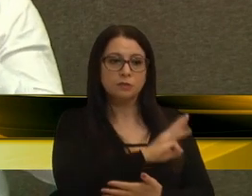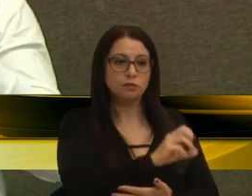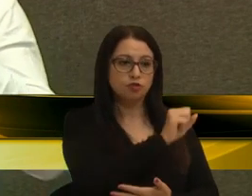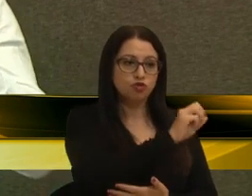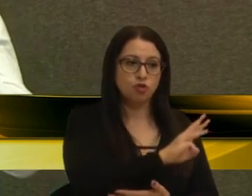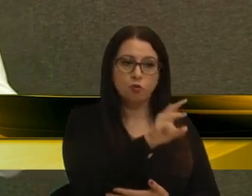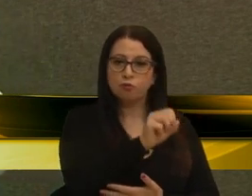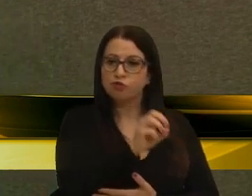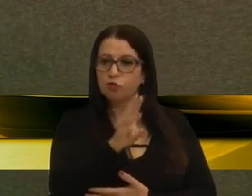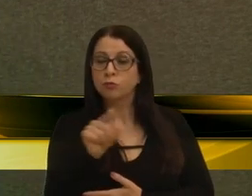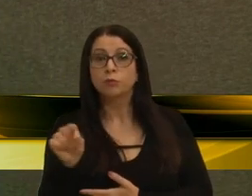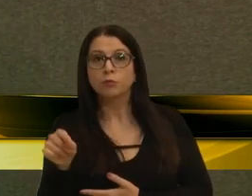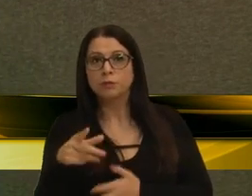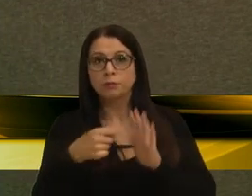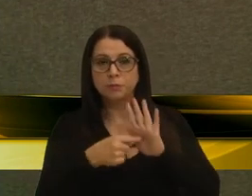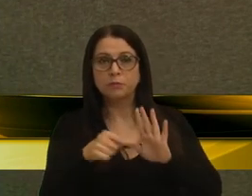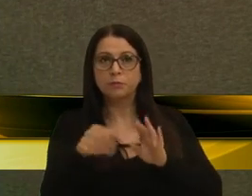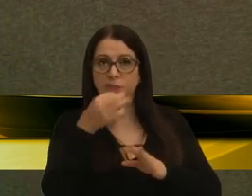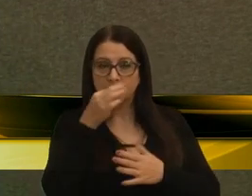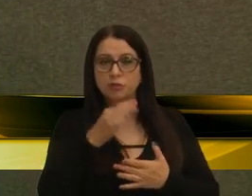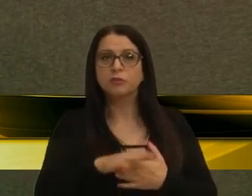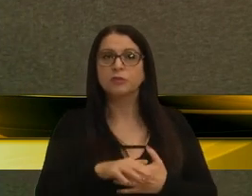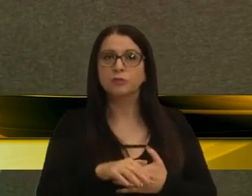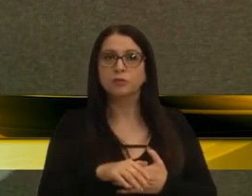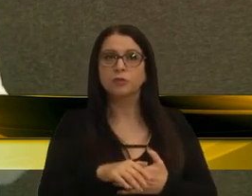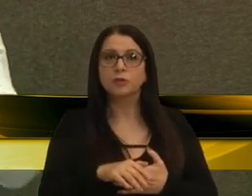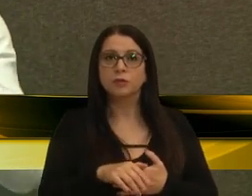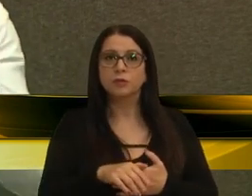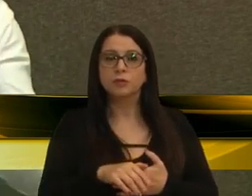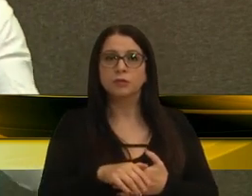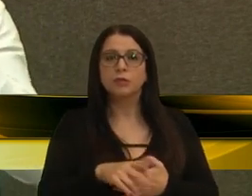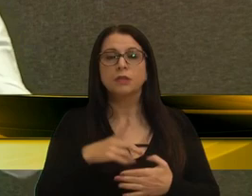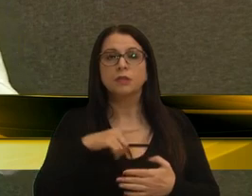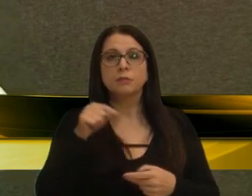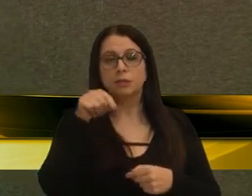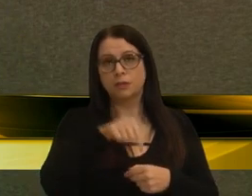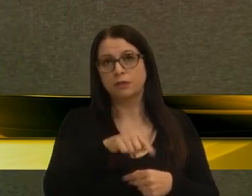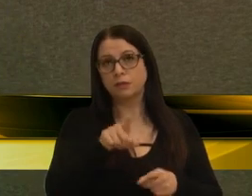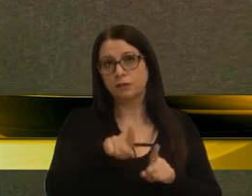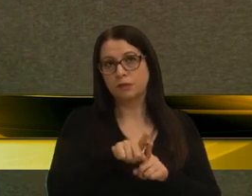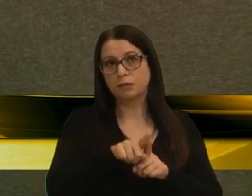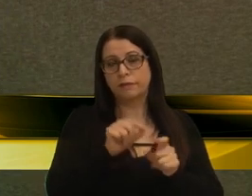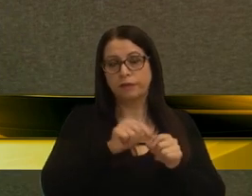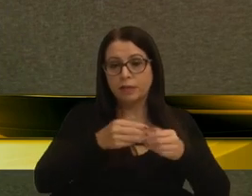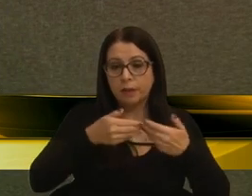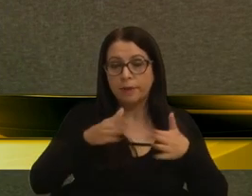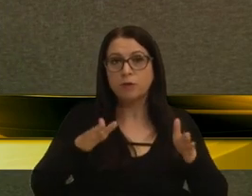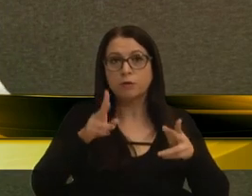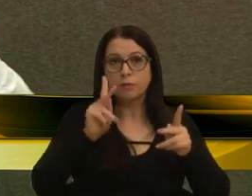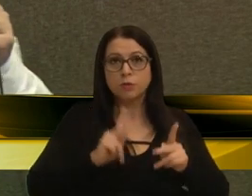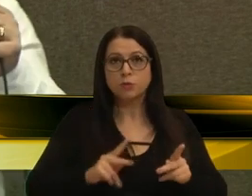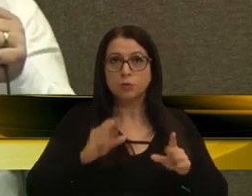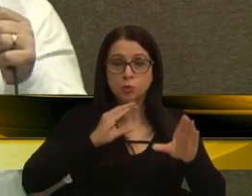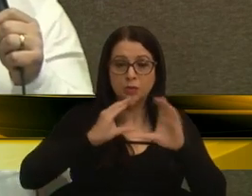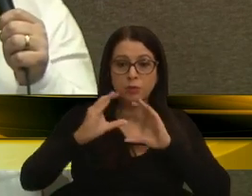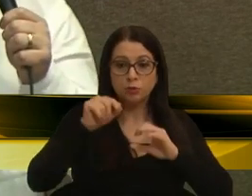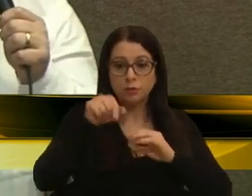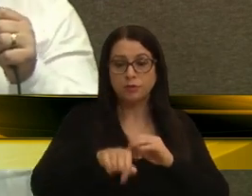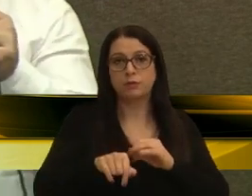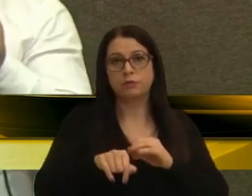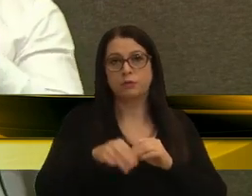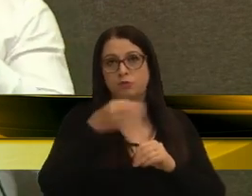apresentado em caxias do sul né que viesse a será feita a abertura por cantores nac